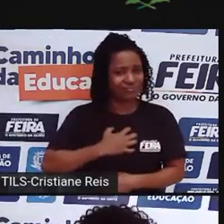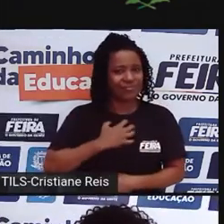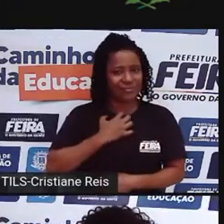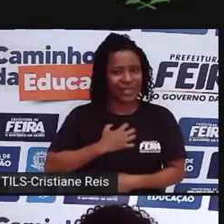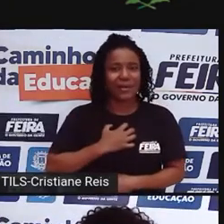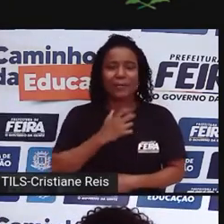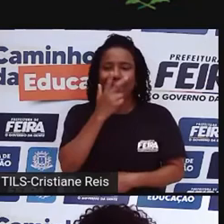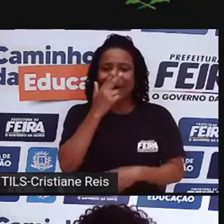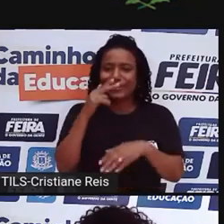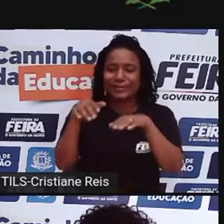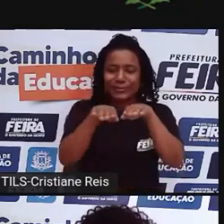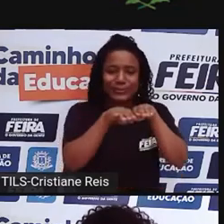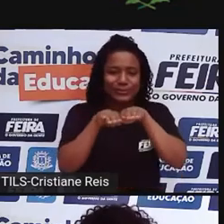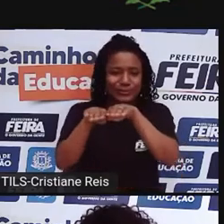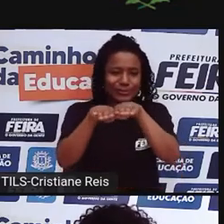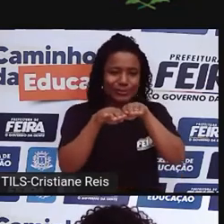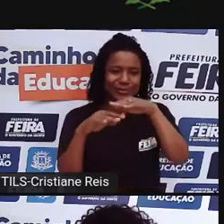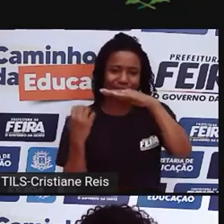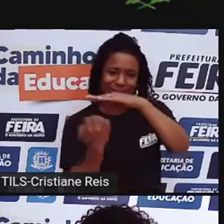quem é selecionado, né?